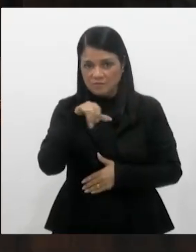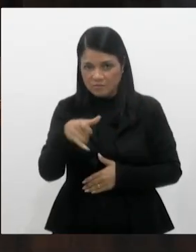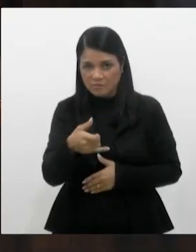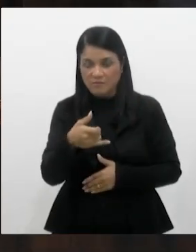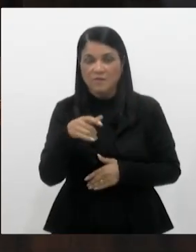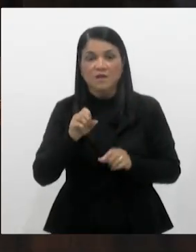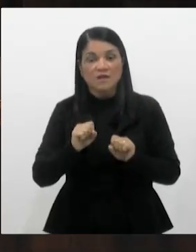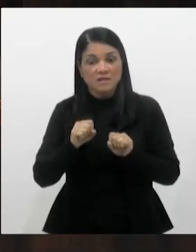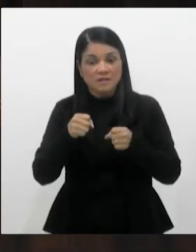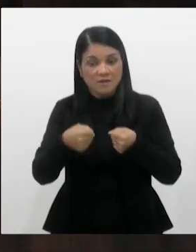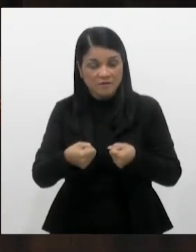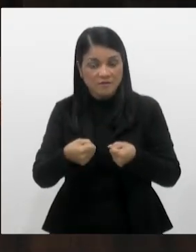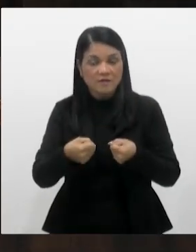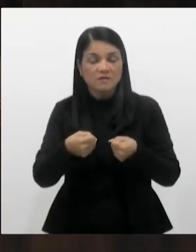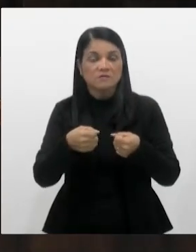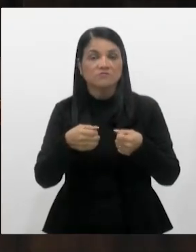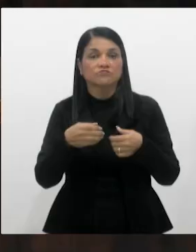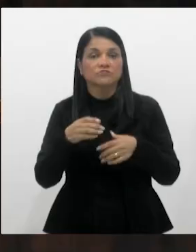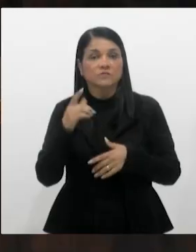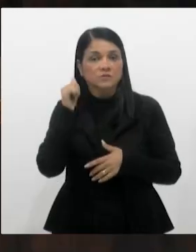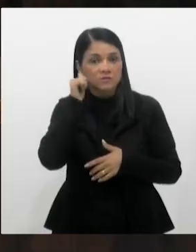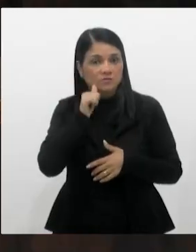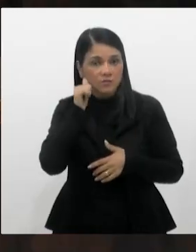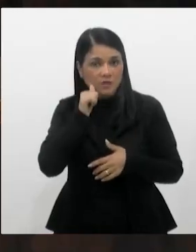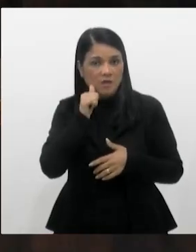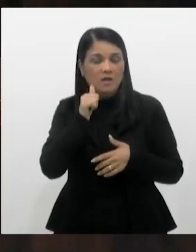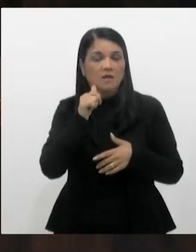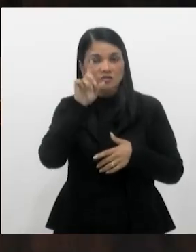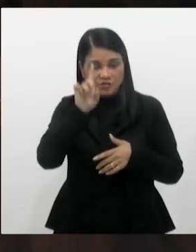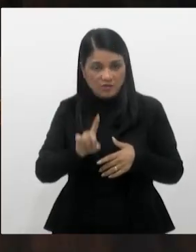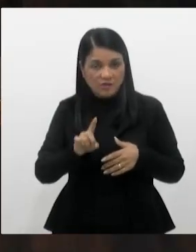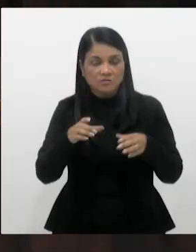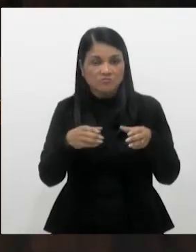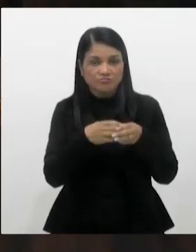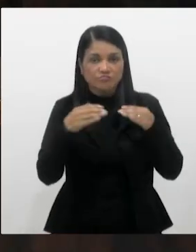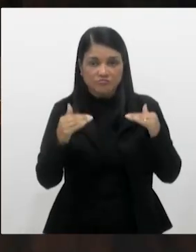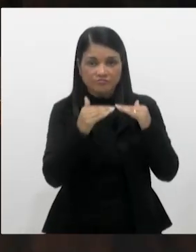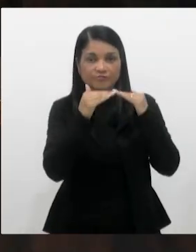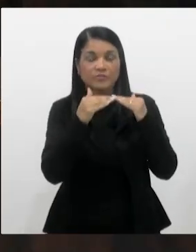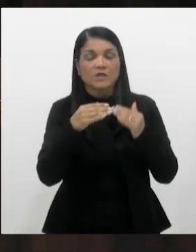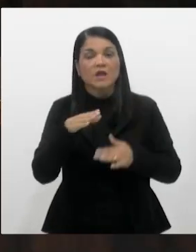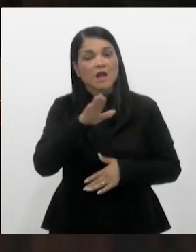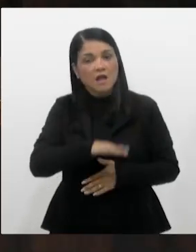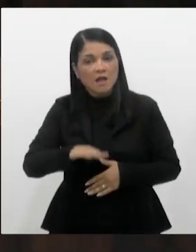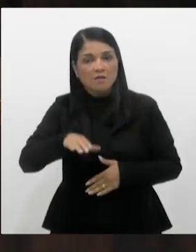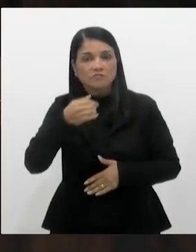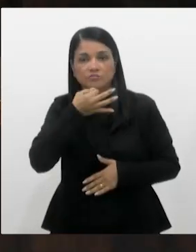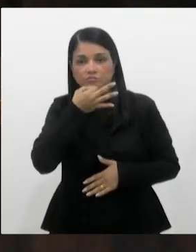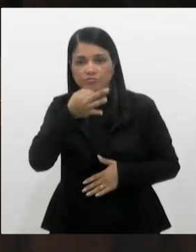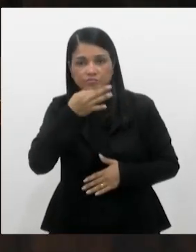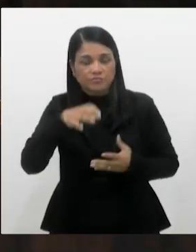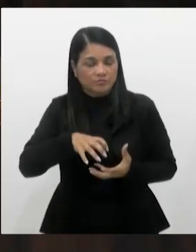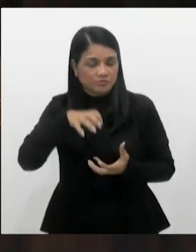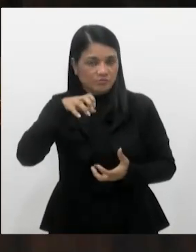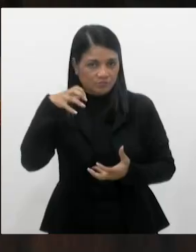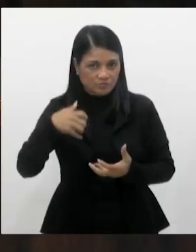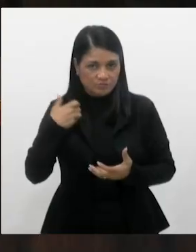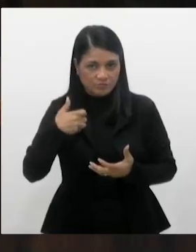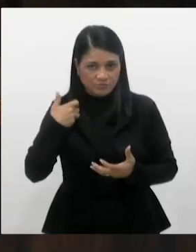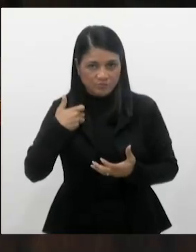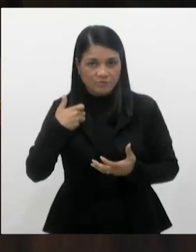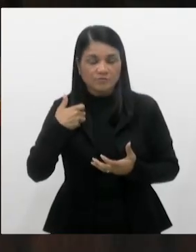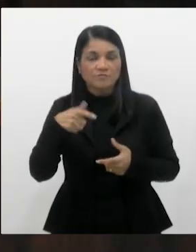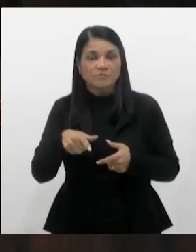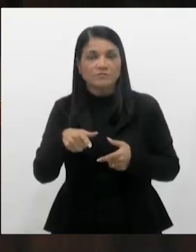De Defesa dos Direitos da Mulher, favorável. De Assuntos da Criança, do Adolescente e do Idoso, favorável,